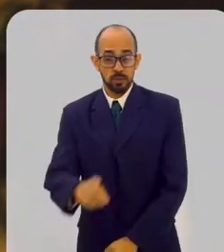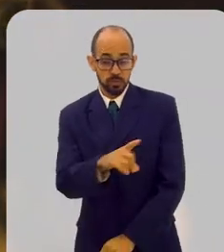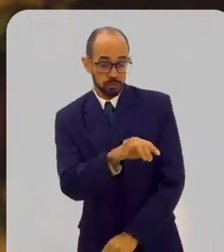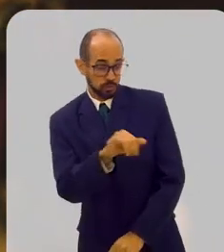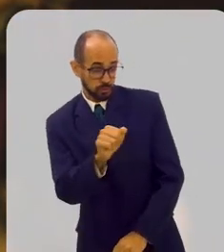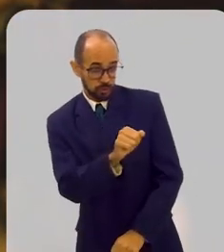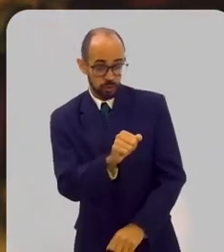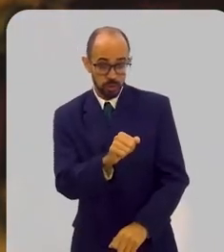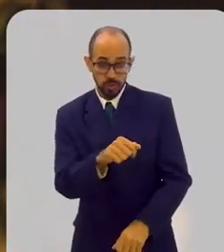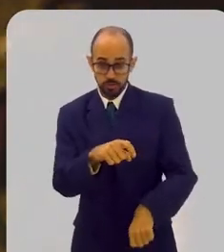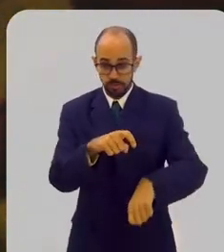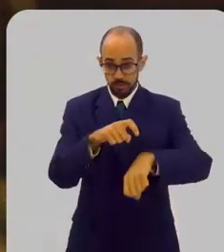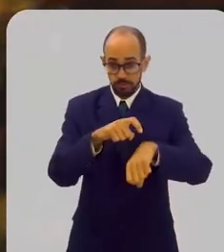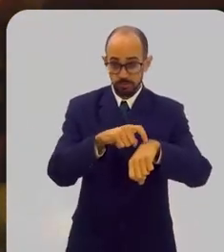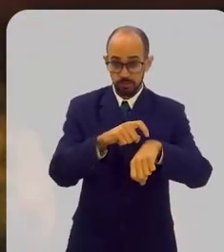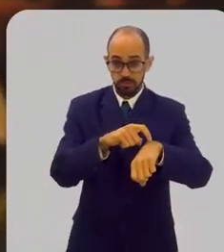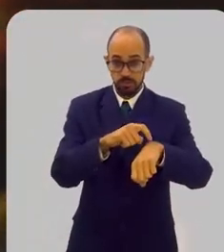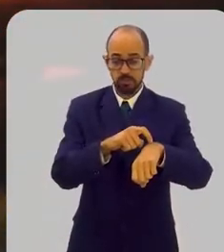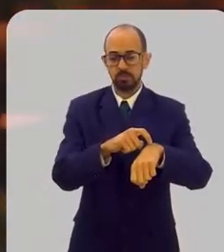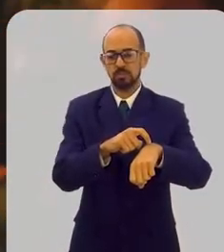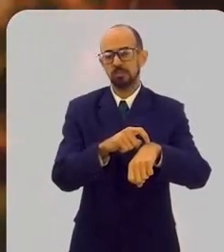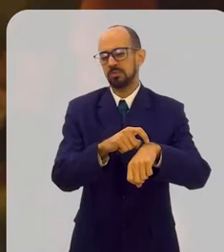O dia que tive tempo.